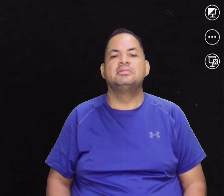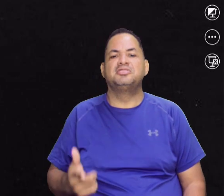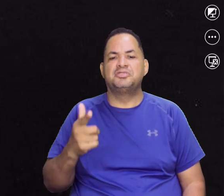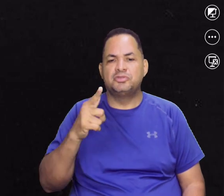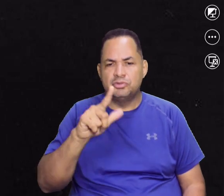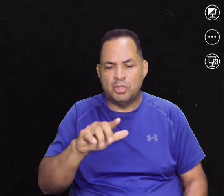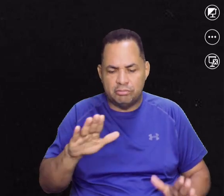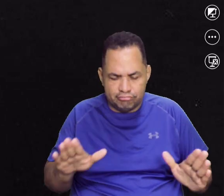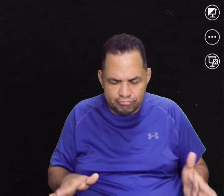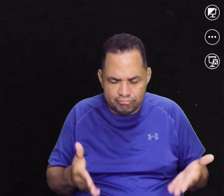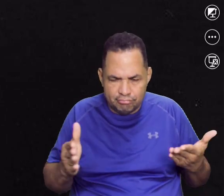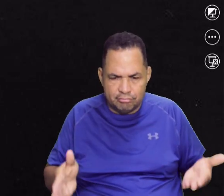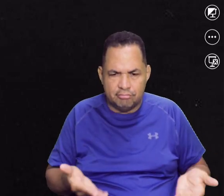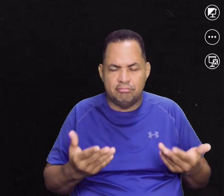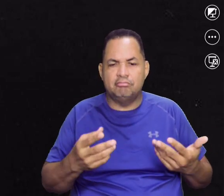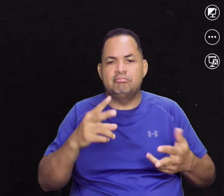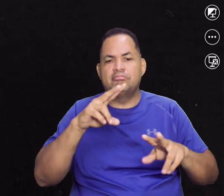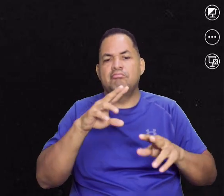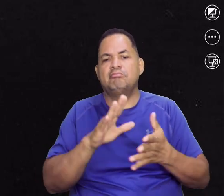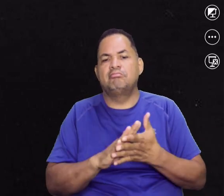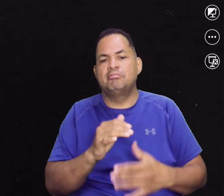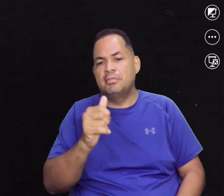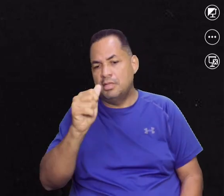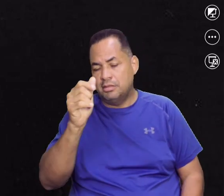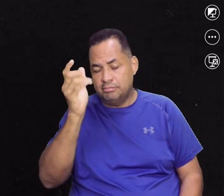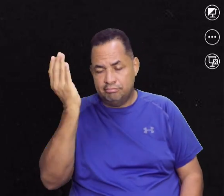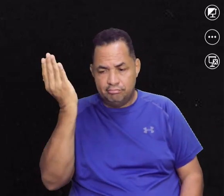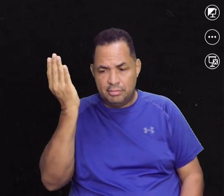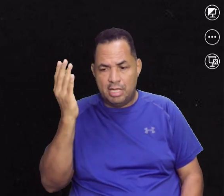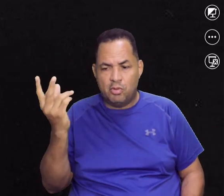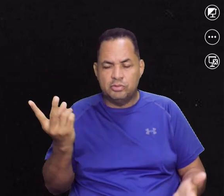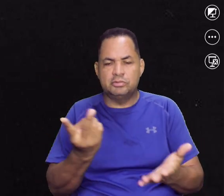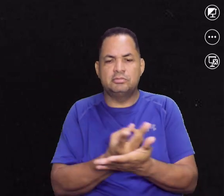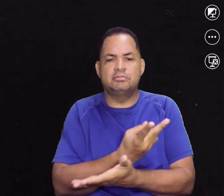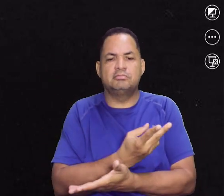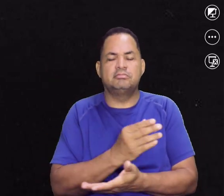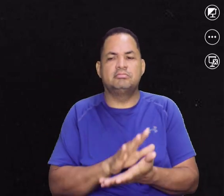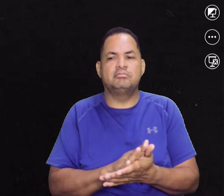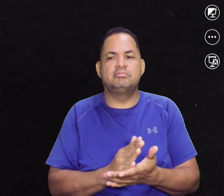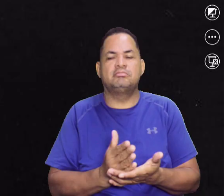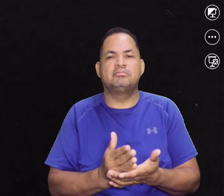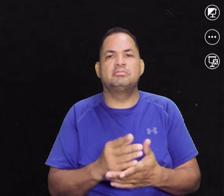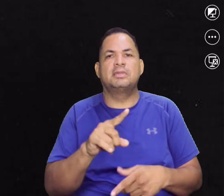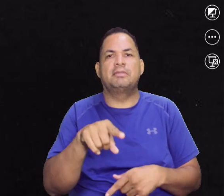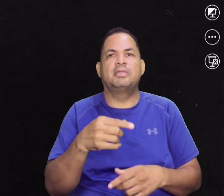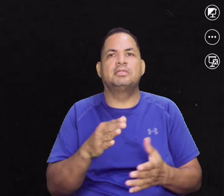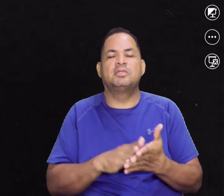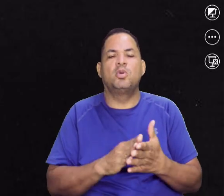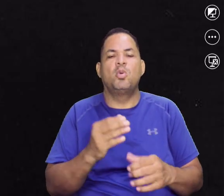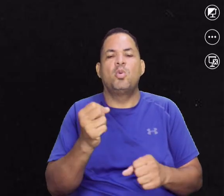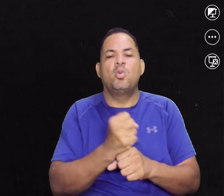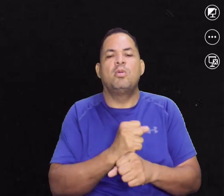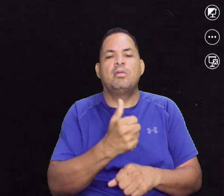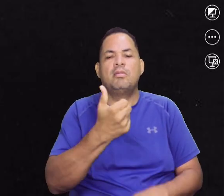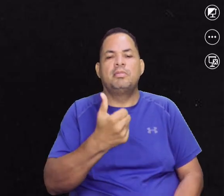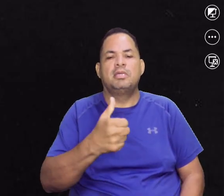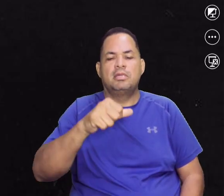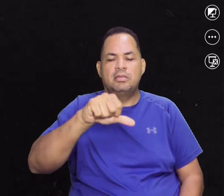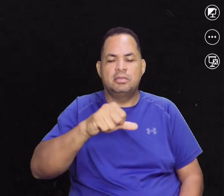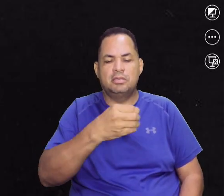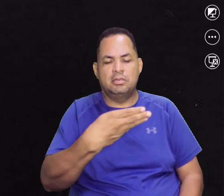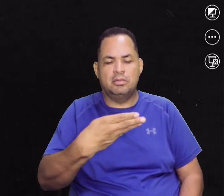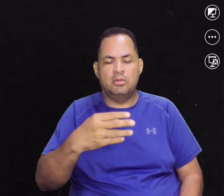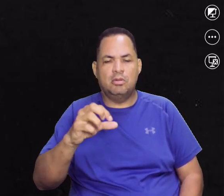com o incentivo do Gandhi, vai acontecer movimentos parecidos. E até que em 1947, a Índia